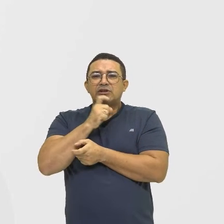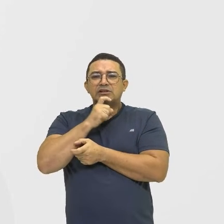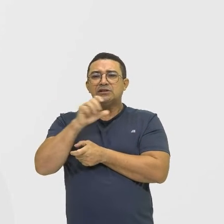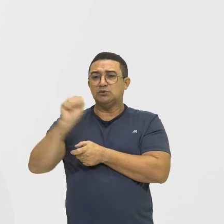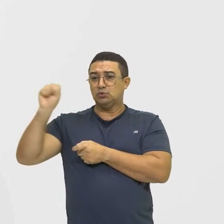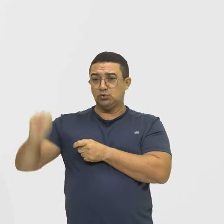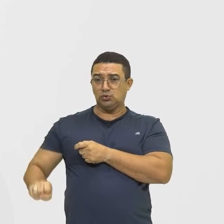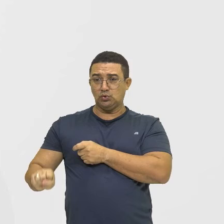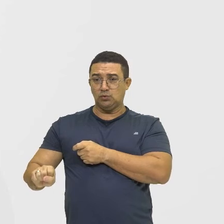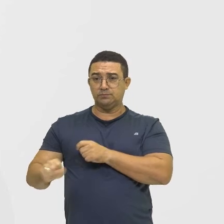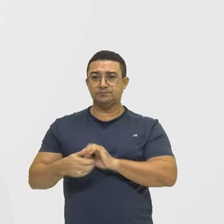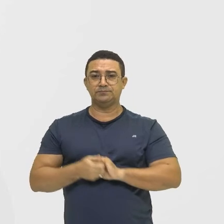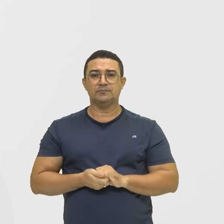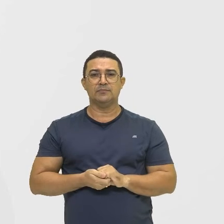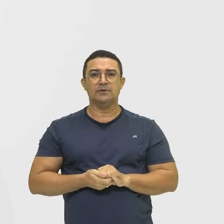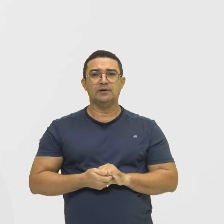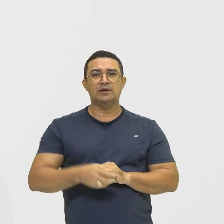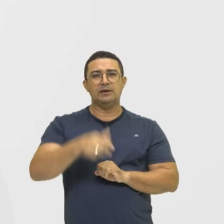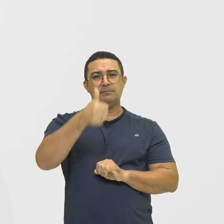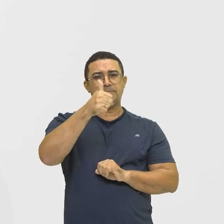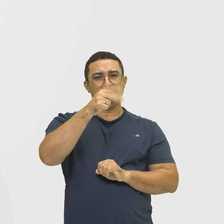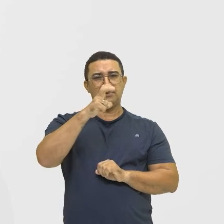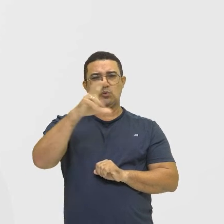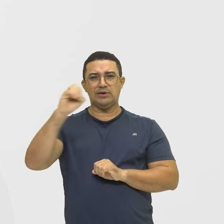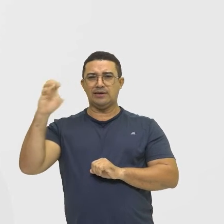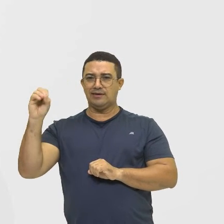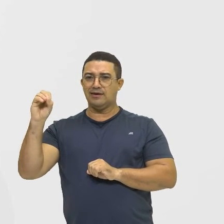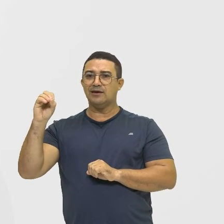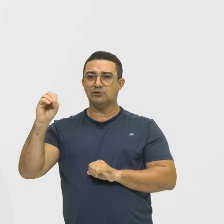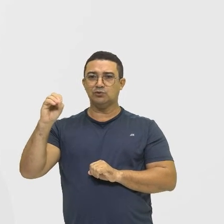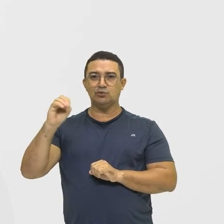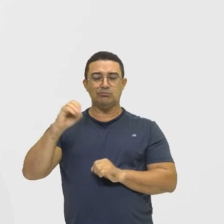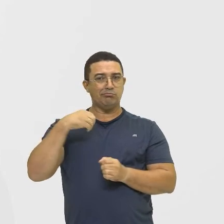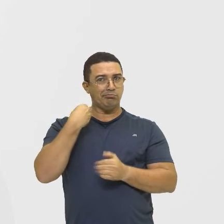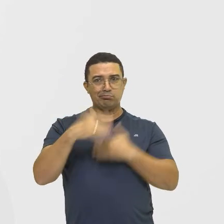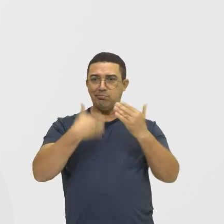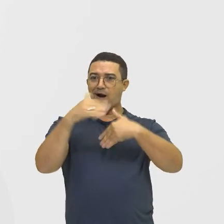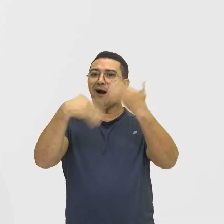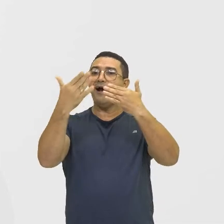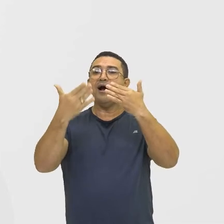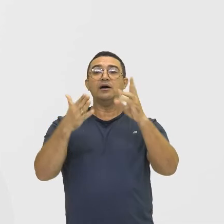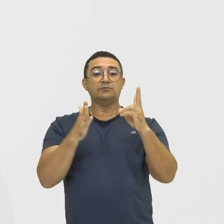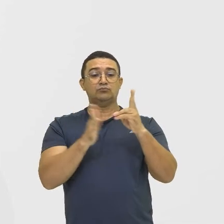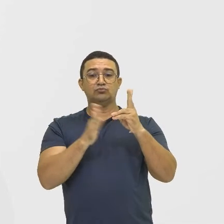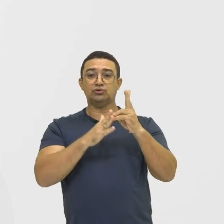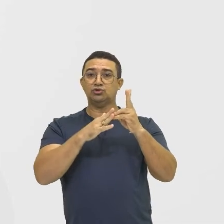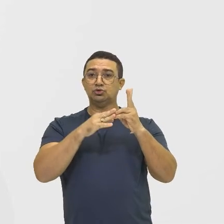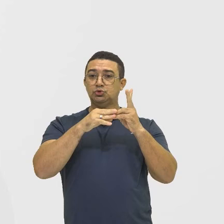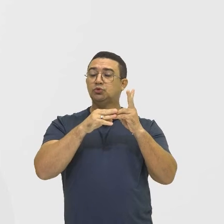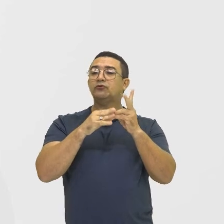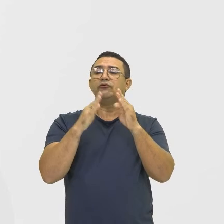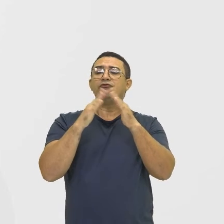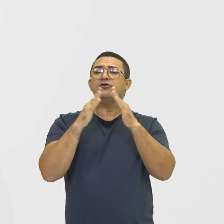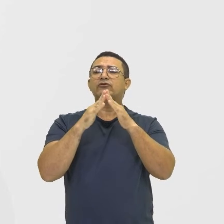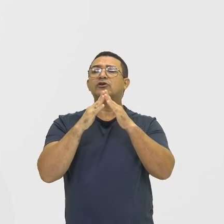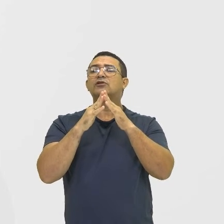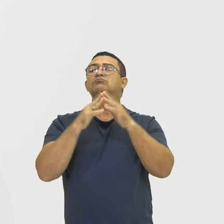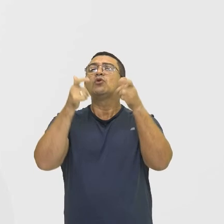em 1500, em seu estágio mais avançado de desenvolvimento, o indígena vivia em moradias